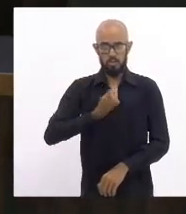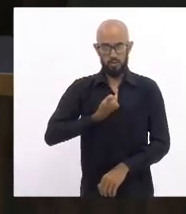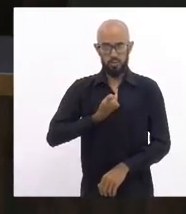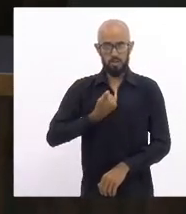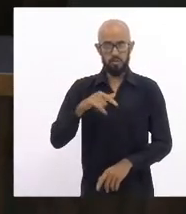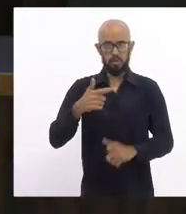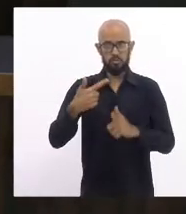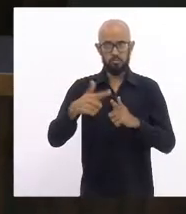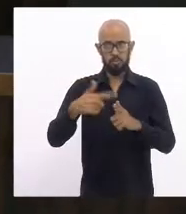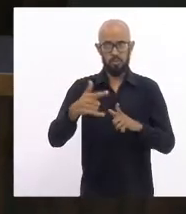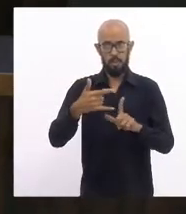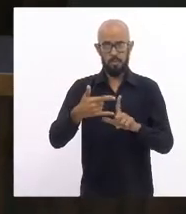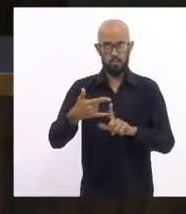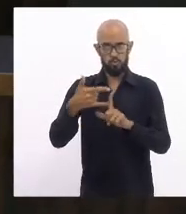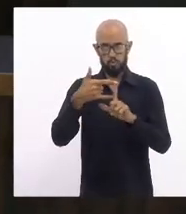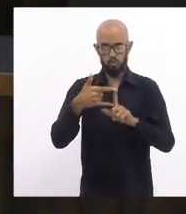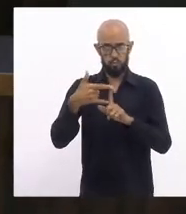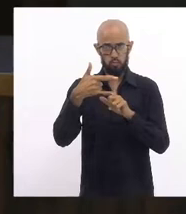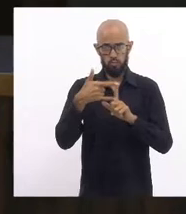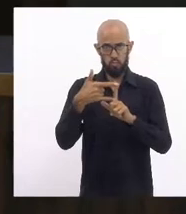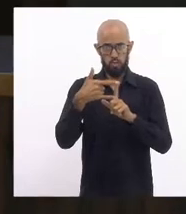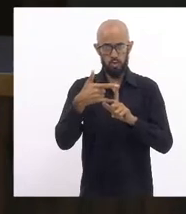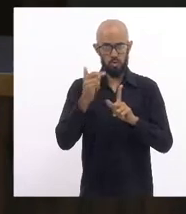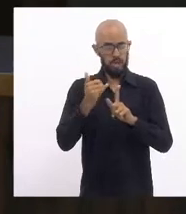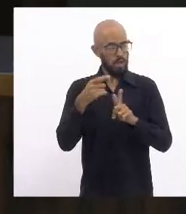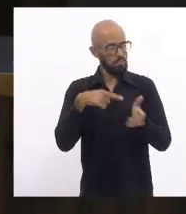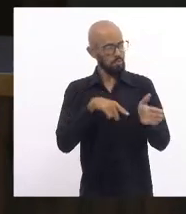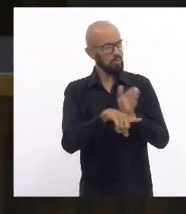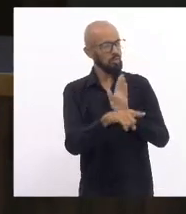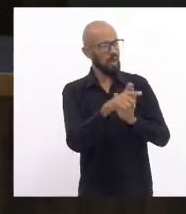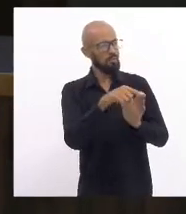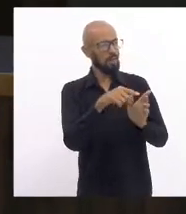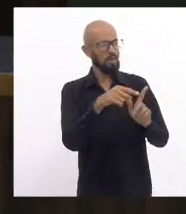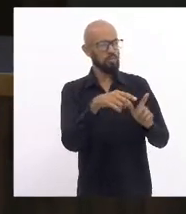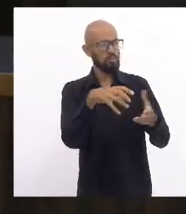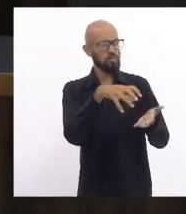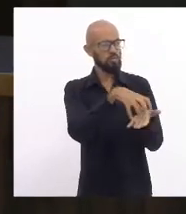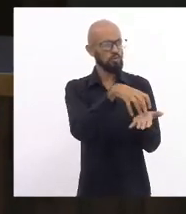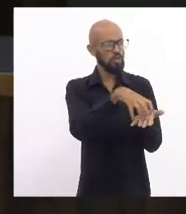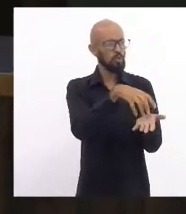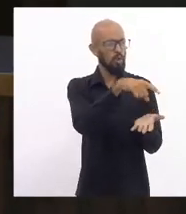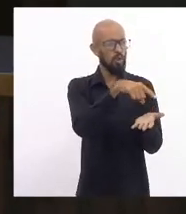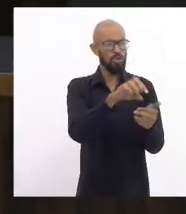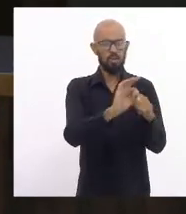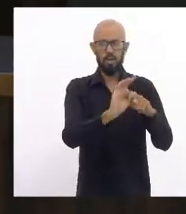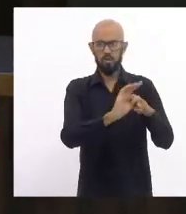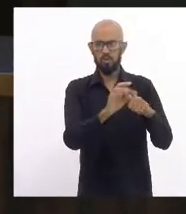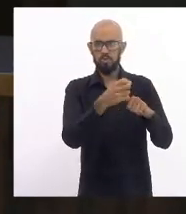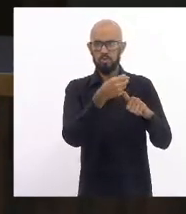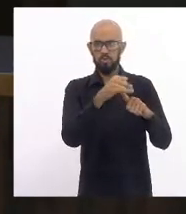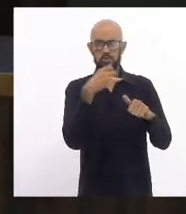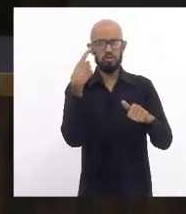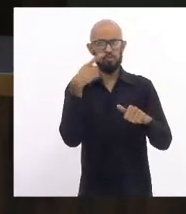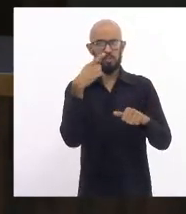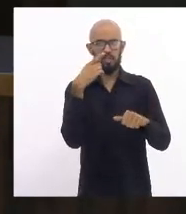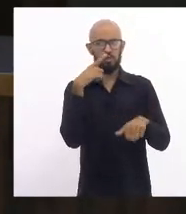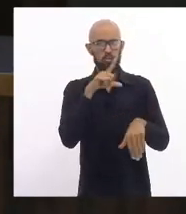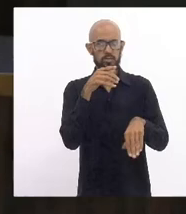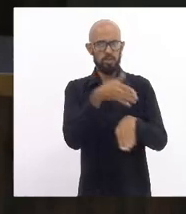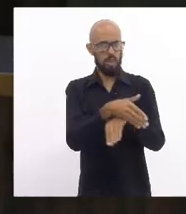Zoom. Queria consultar aí o departamento técnico se o pessoal está conseguindo ou não entrar pelo